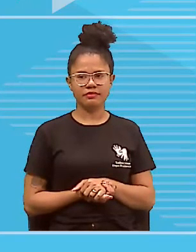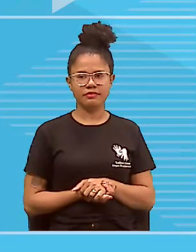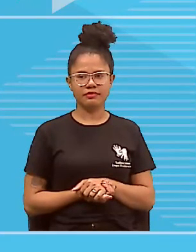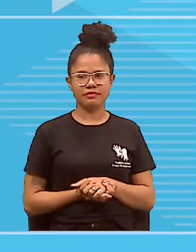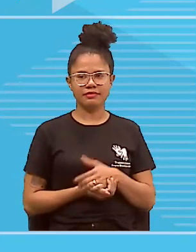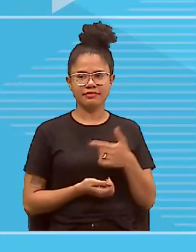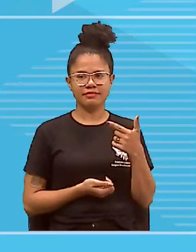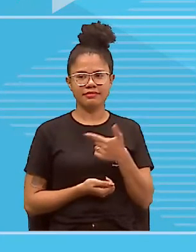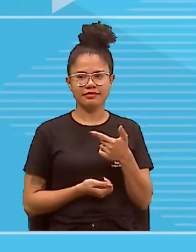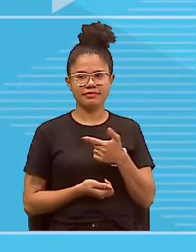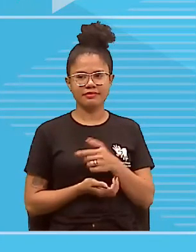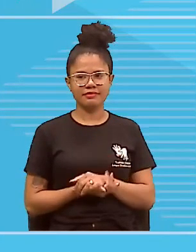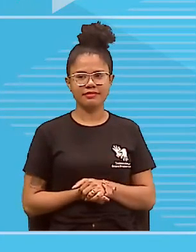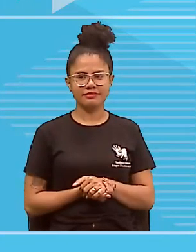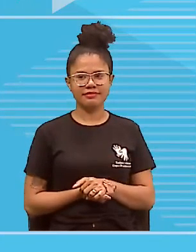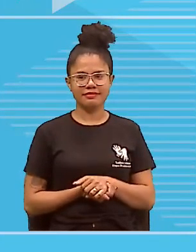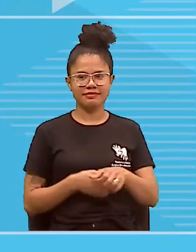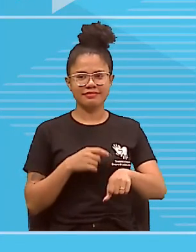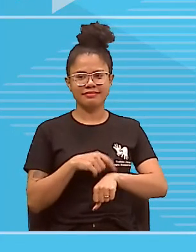questão